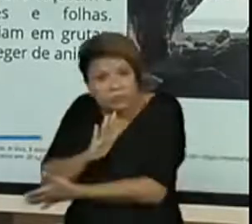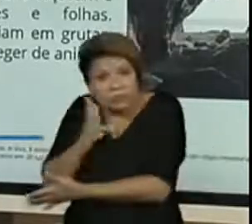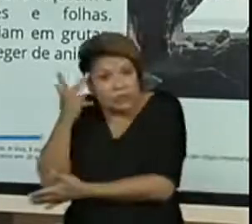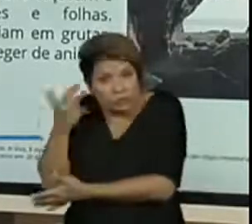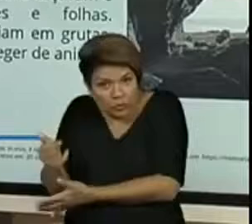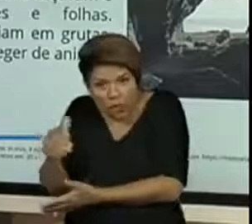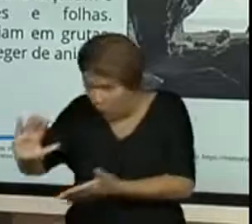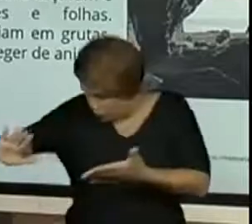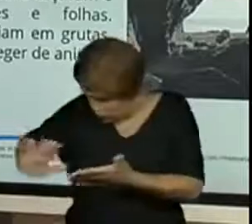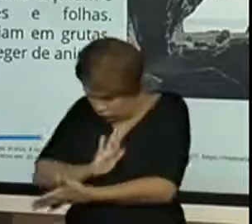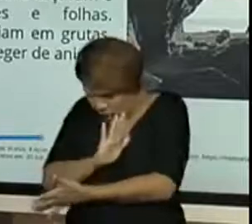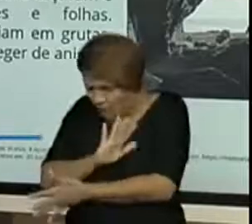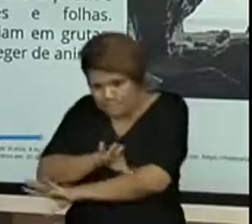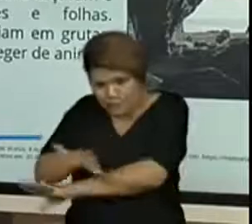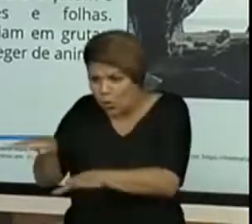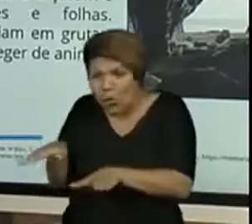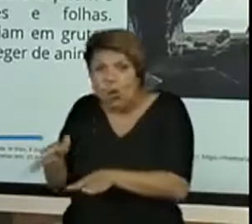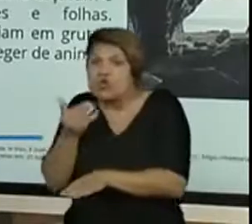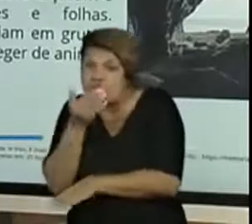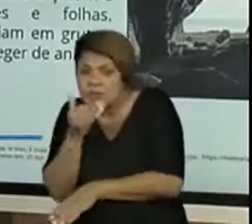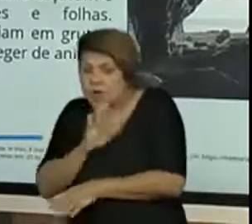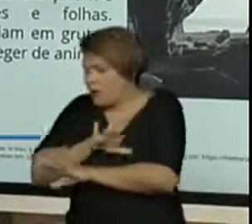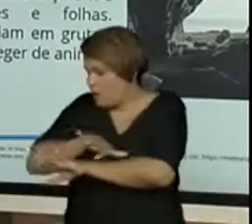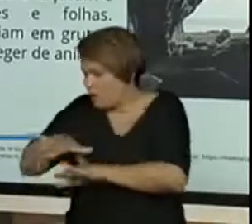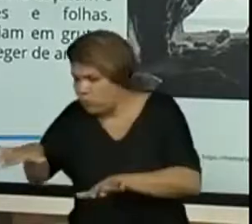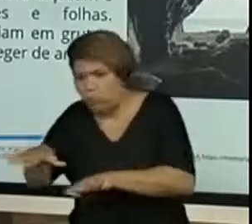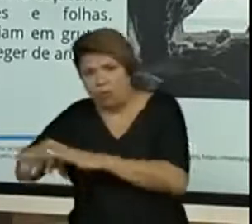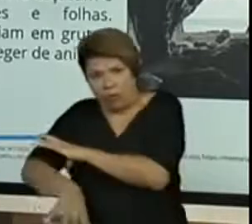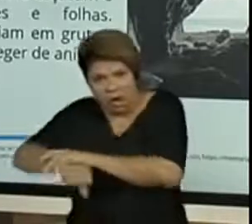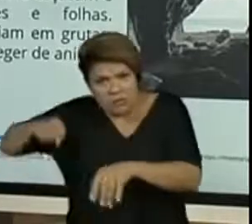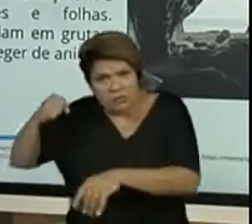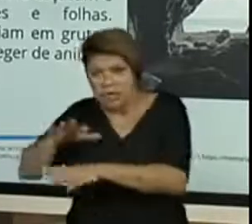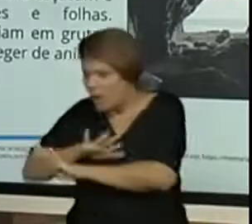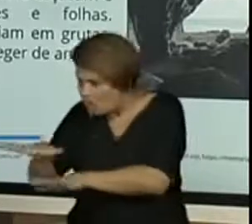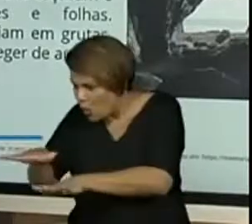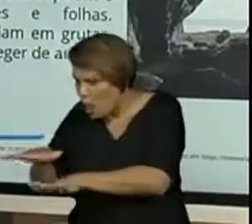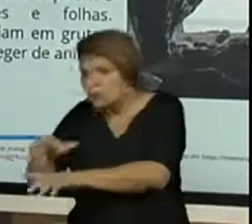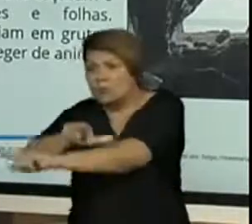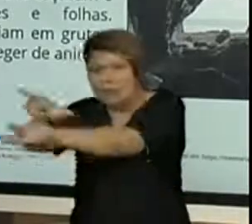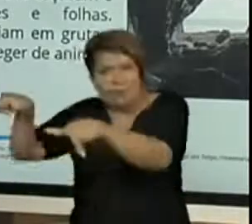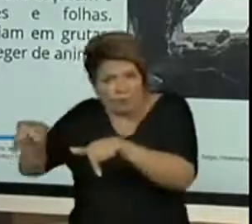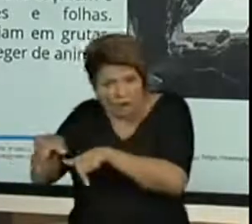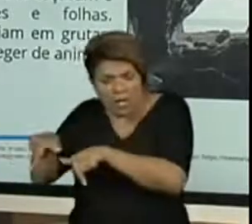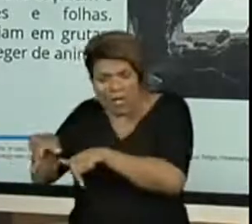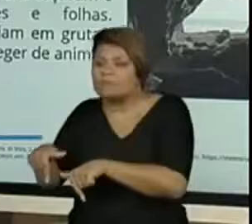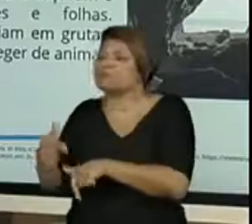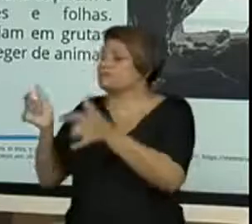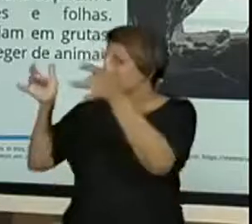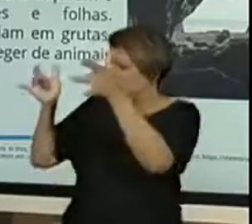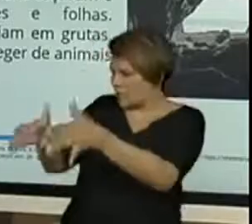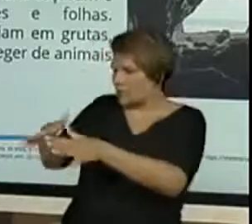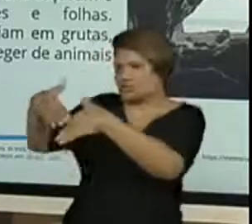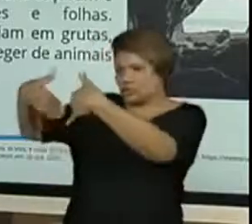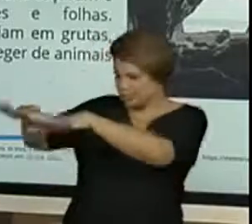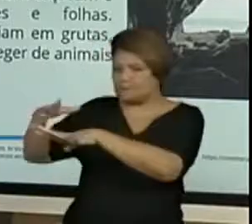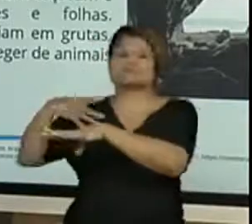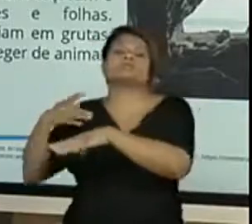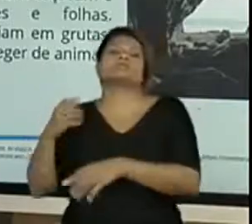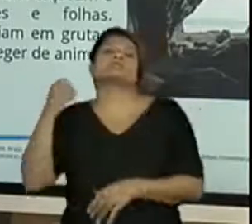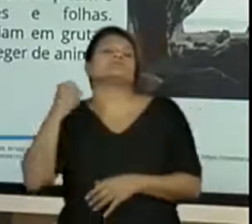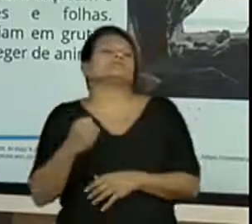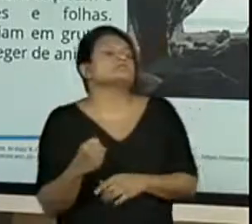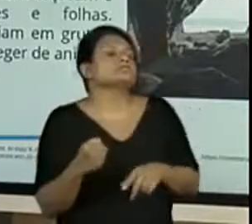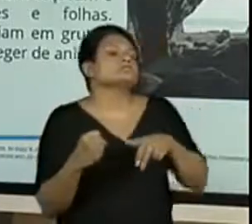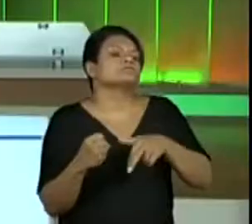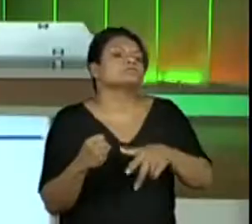viver naquele espaço, naquela região, ele deixava essa caverna, deixava esse espaço e ia procurar